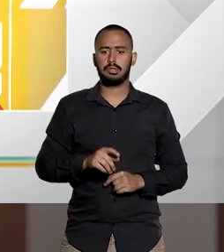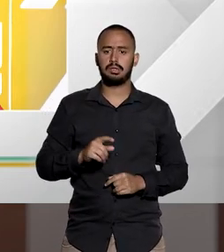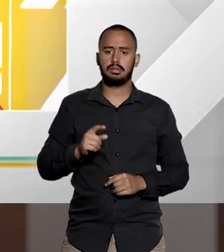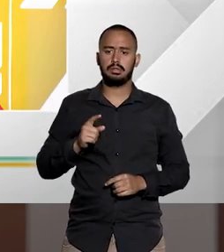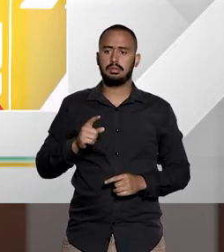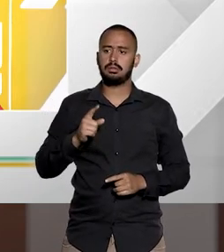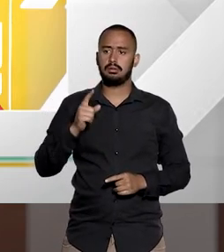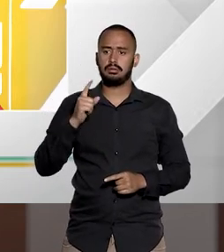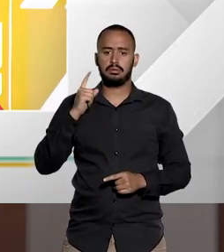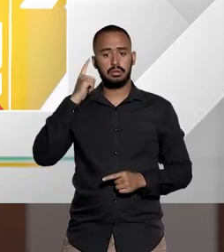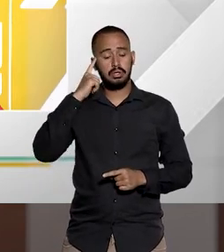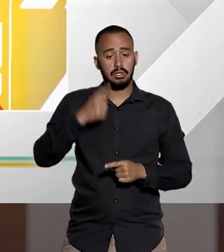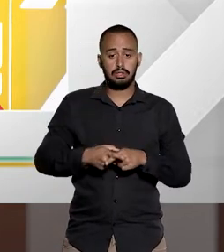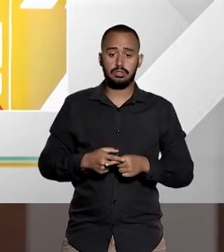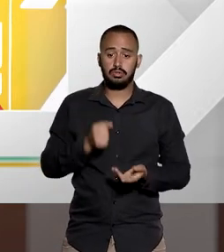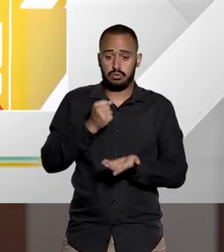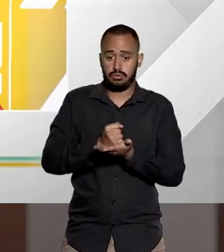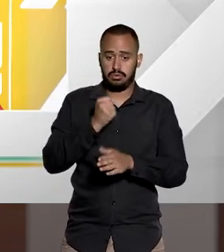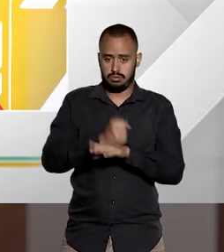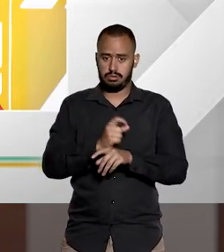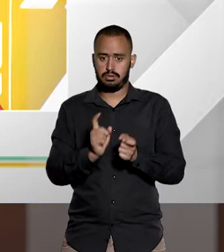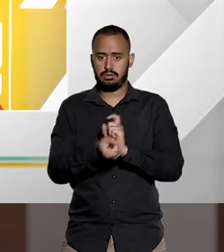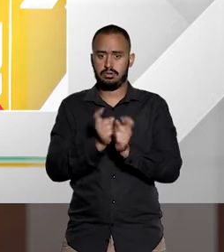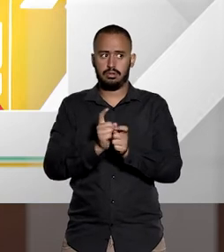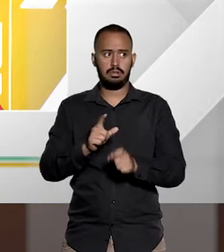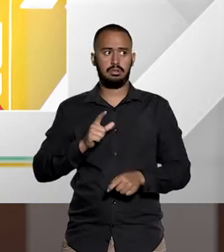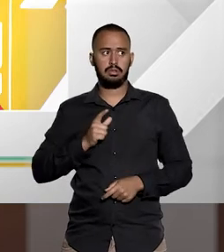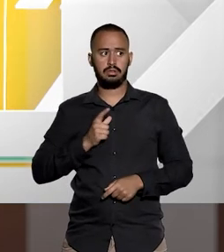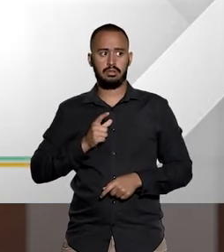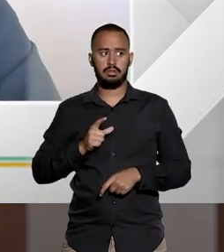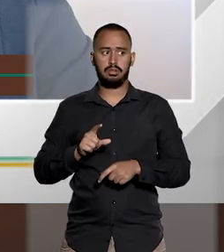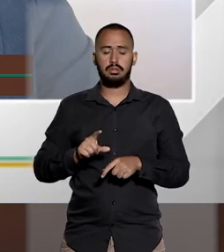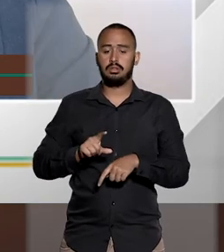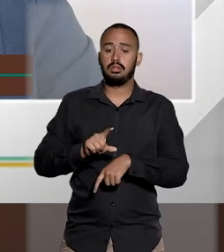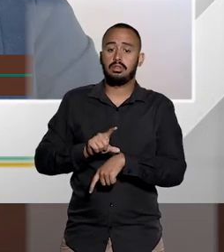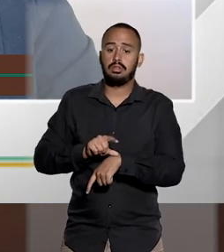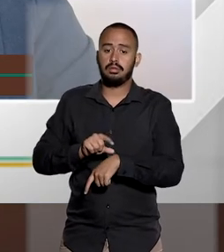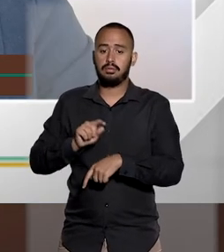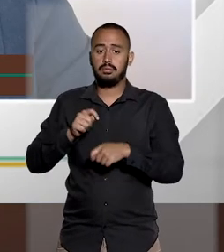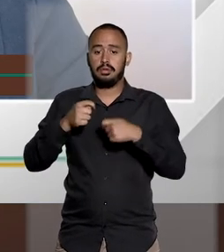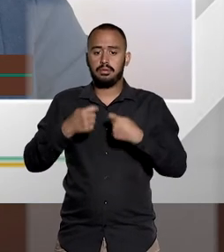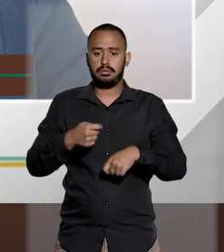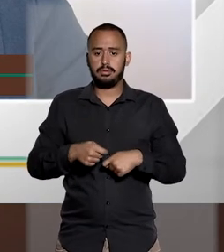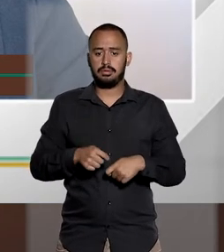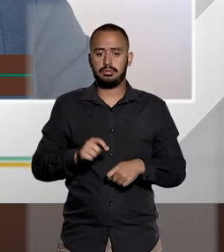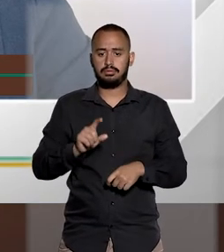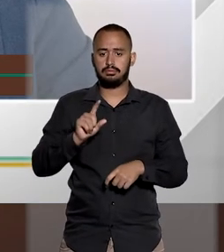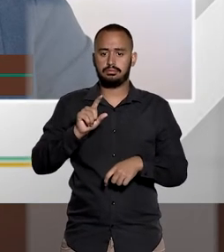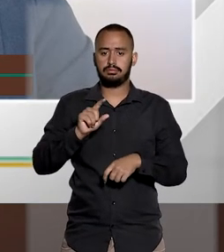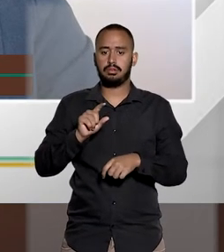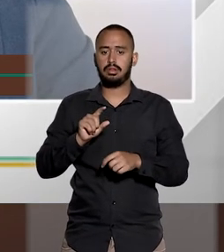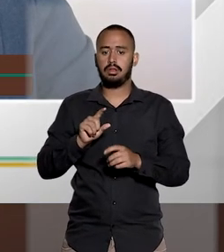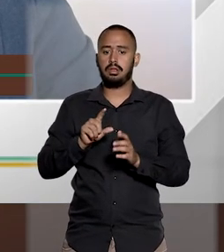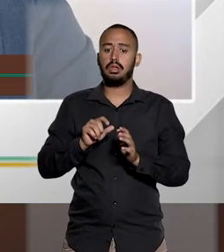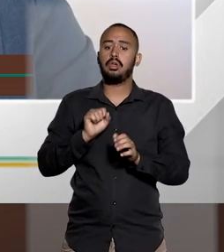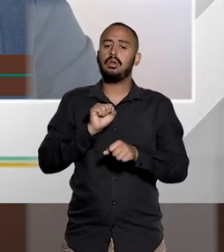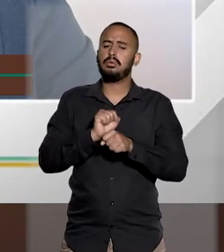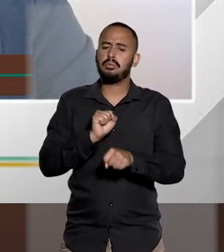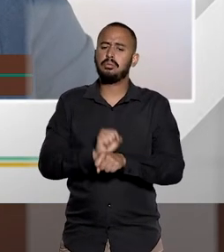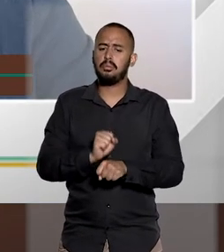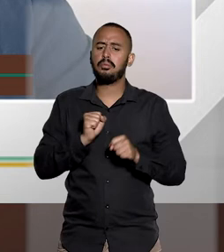Pelo sistema dos contratos administrativos, nós temos uma necessidade do contratado tolerar